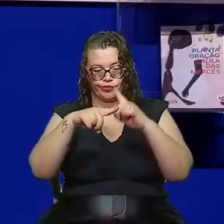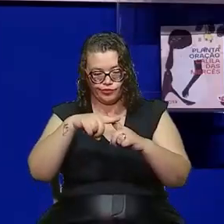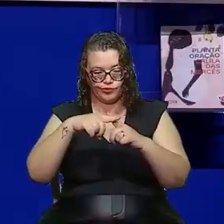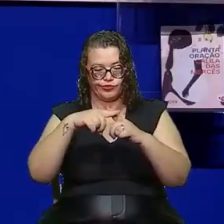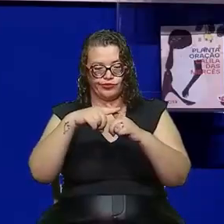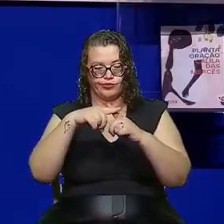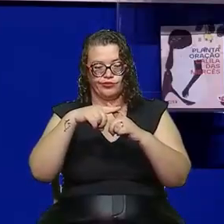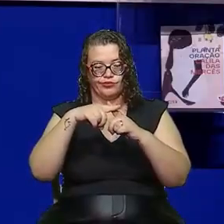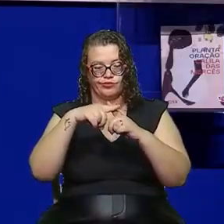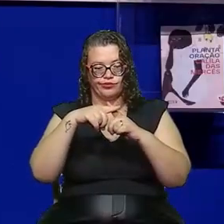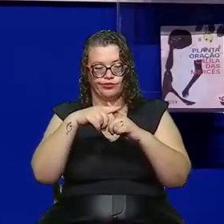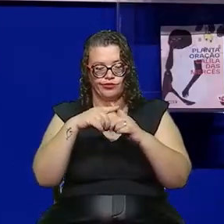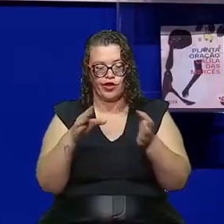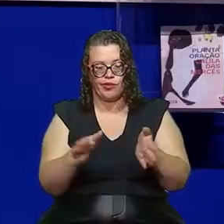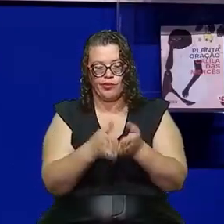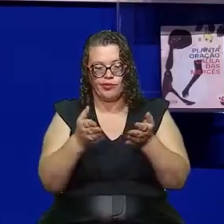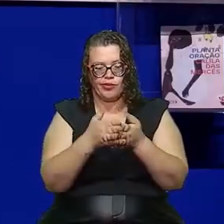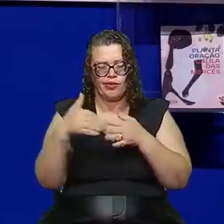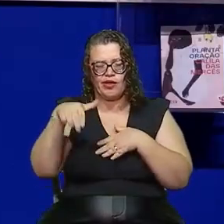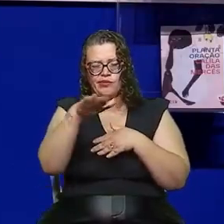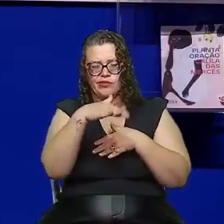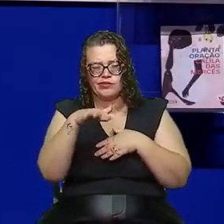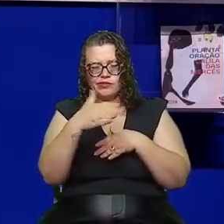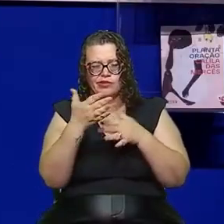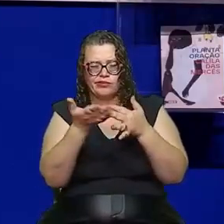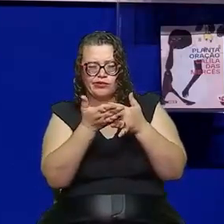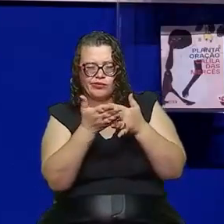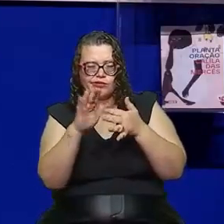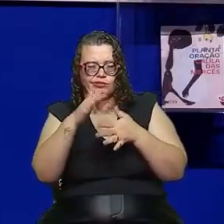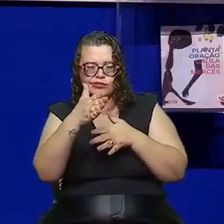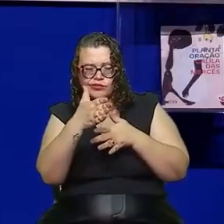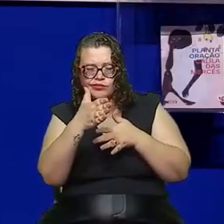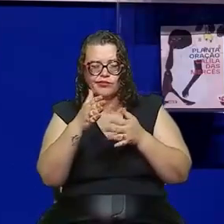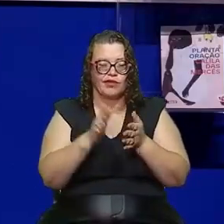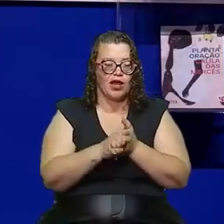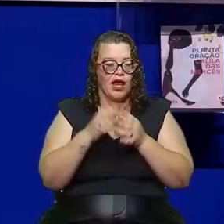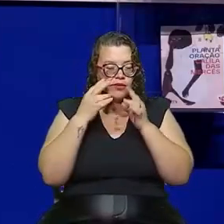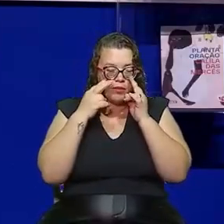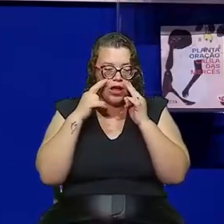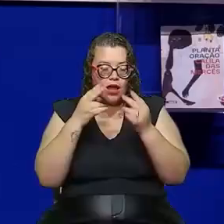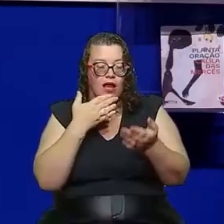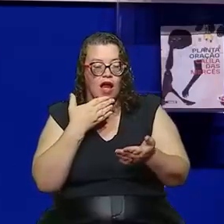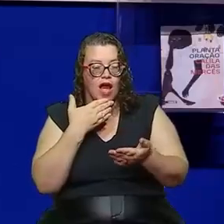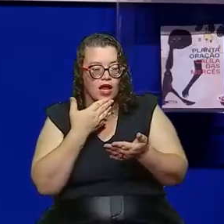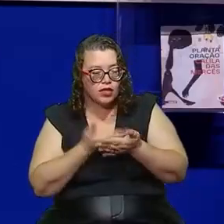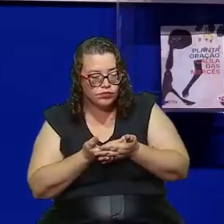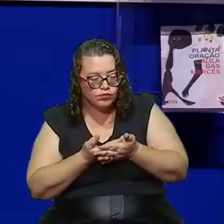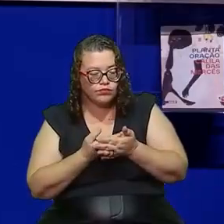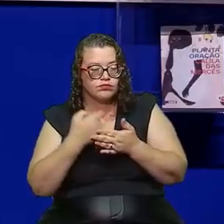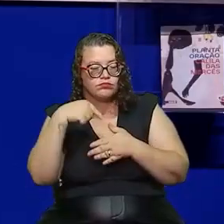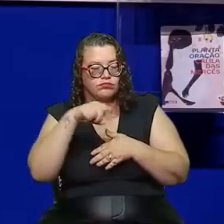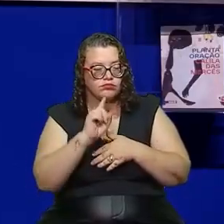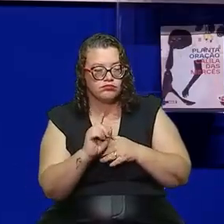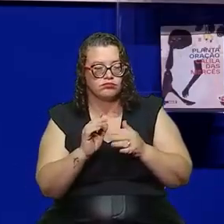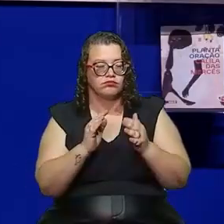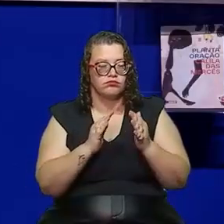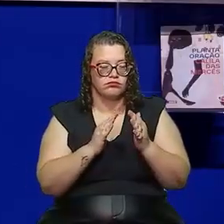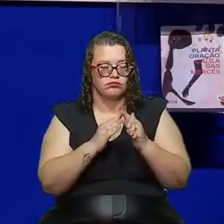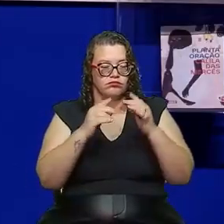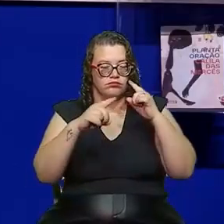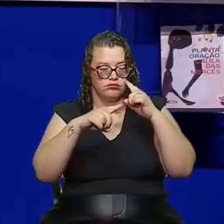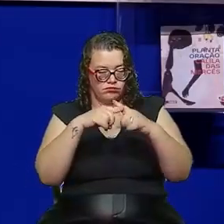bairro pobre, mas mais na parte classe média, assim, né? E eu ficava impressionado, assim, quando eu ia para a nossa igreja, Divino